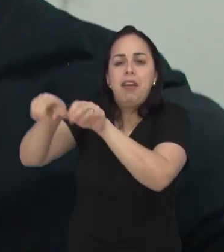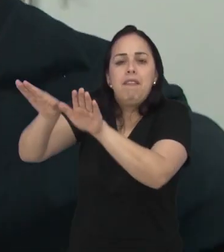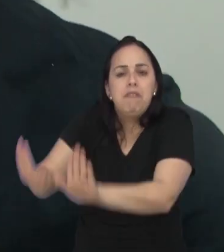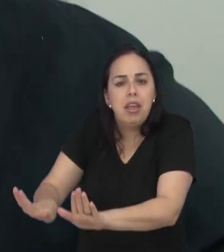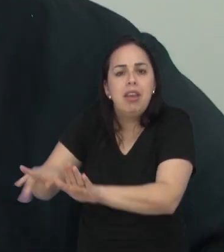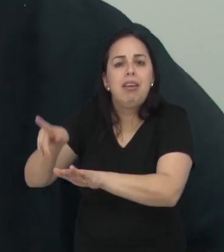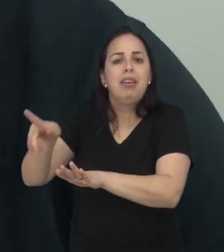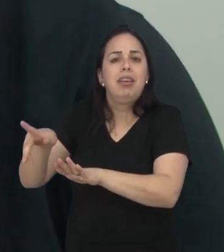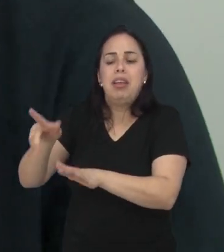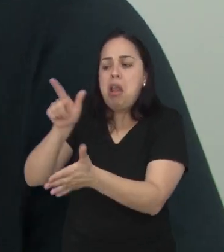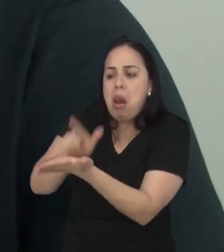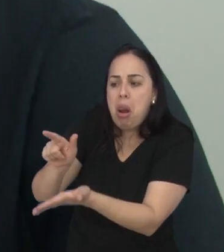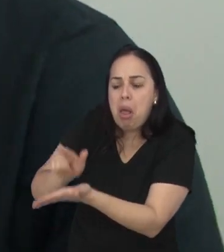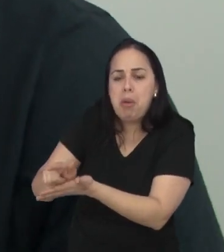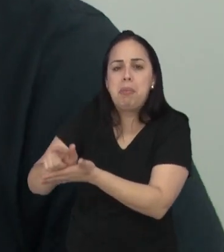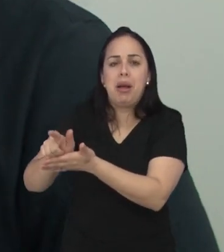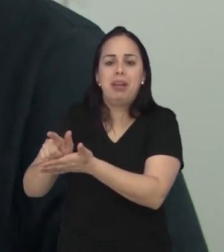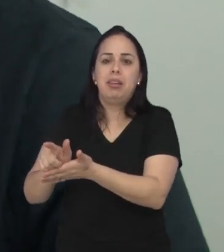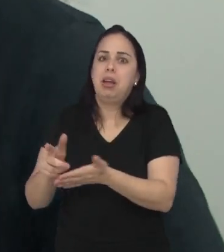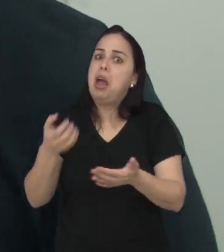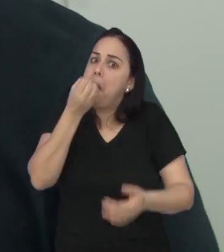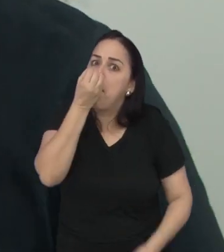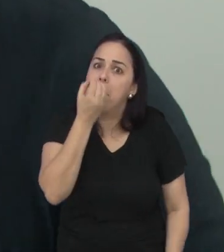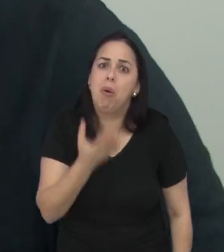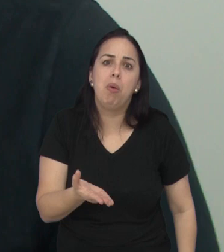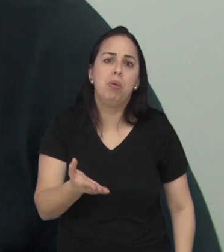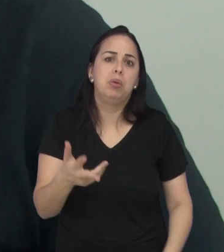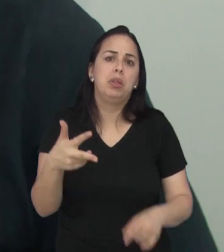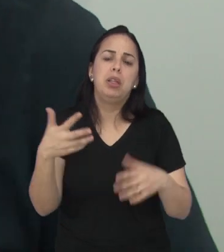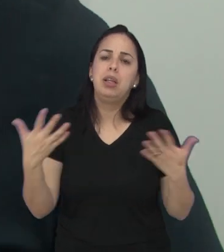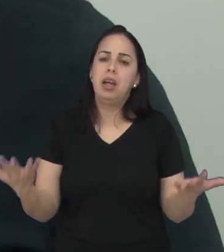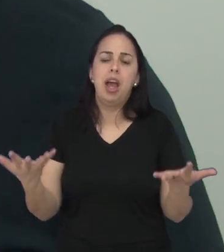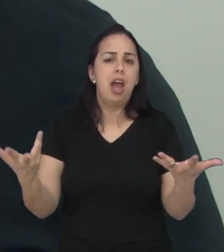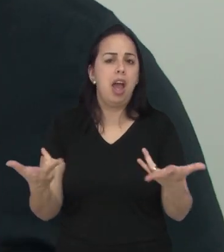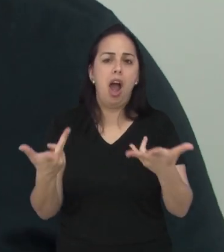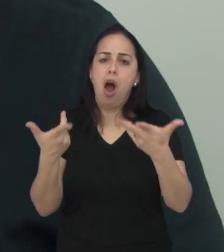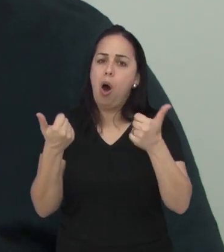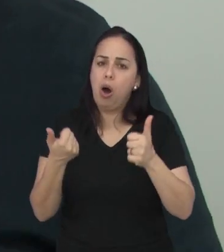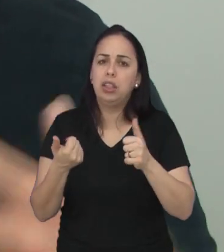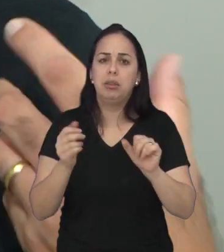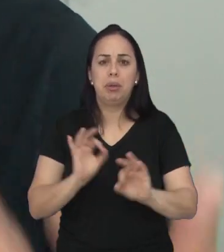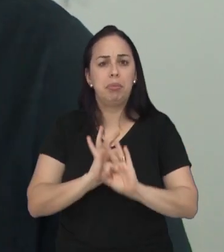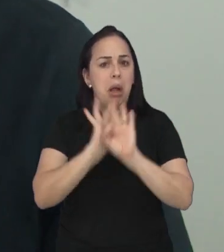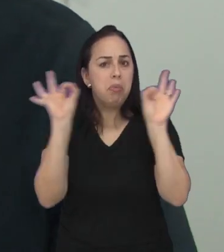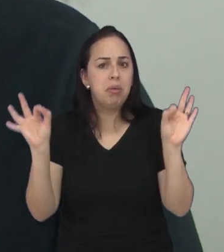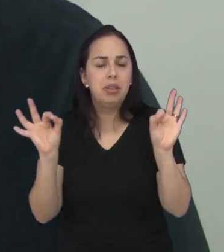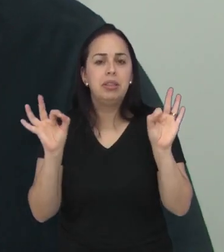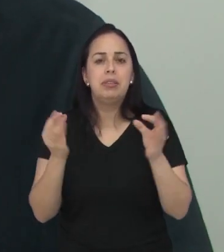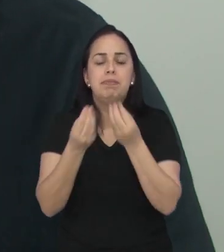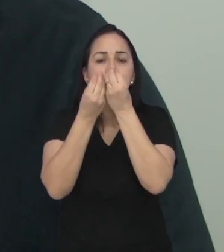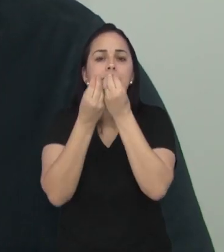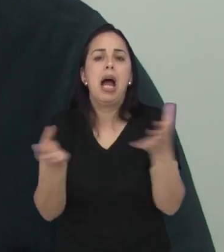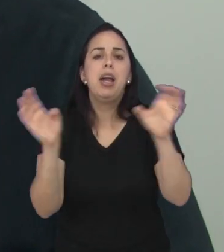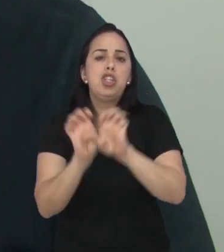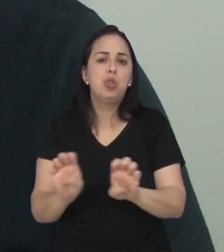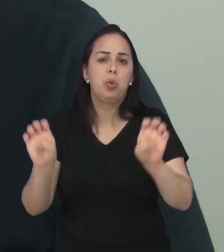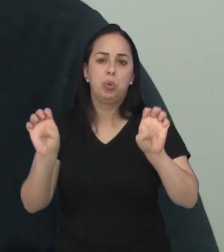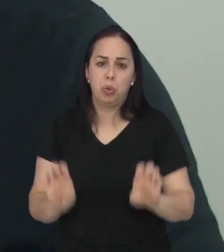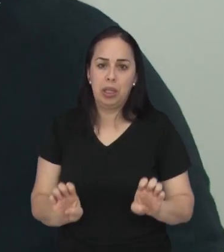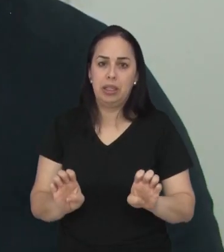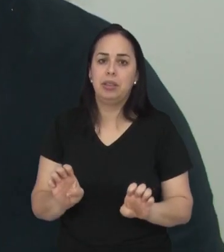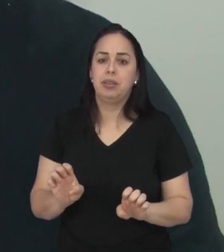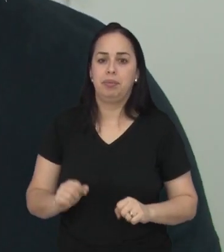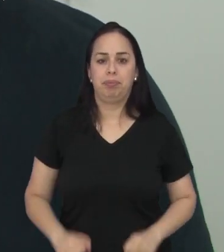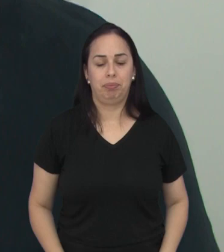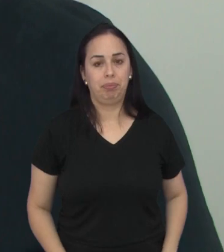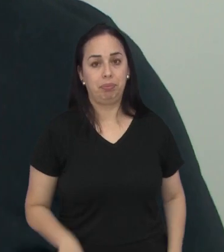a gente deixar a bike lá fazer todo o que tiver que fazer a manutenção isso é muito bacana né você é uma forma de se incentivar né e dar estrutura